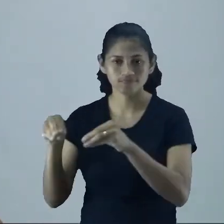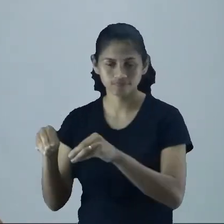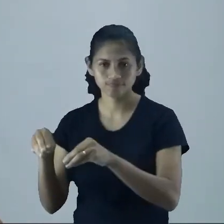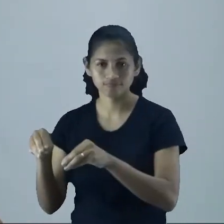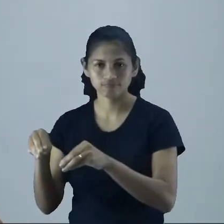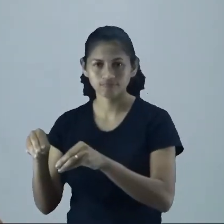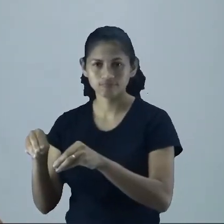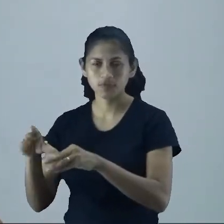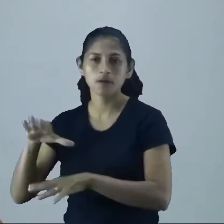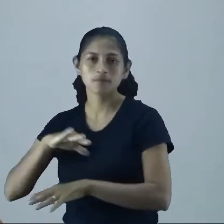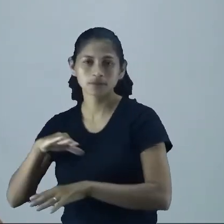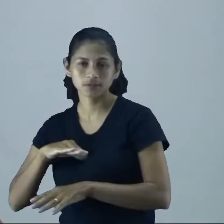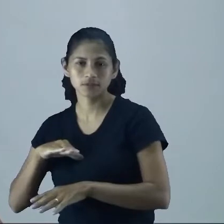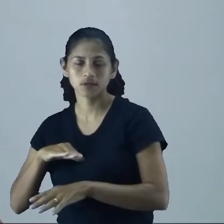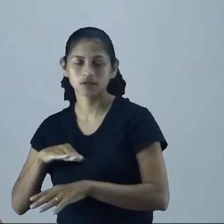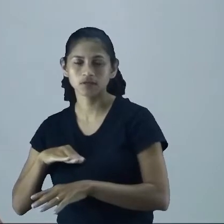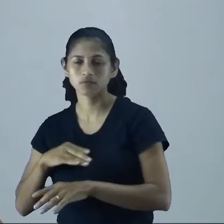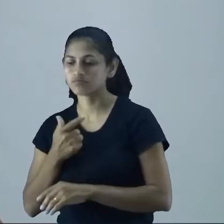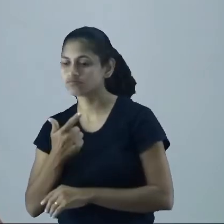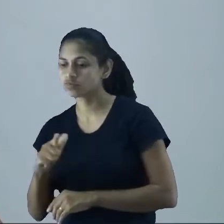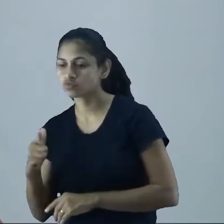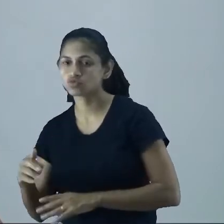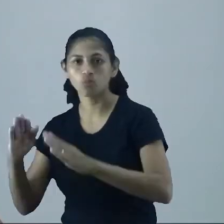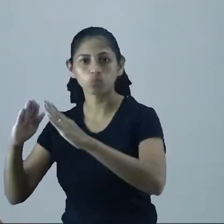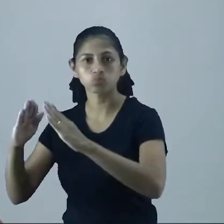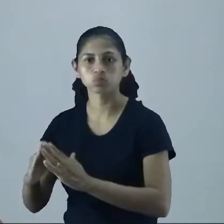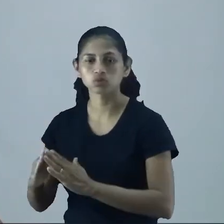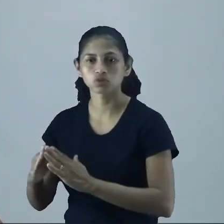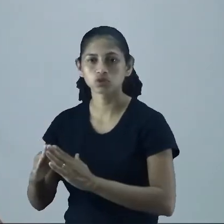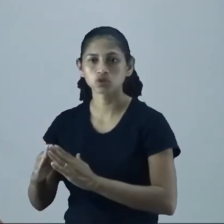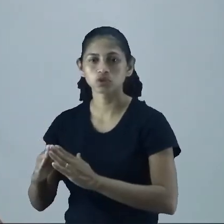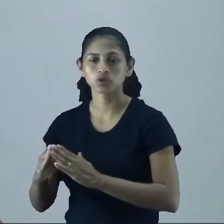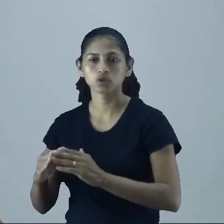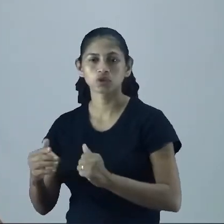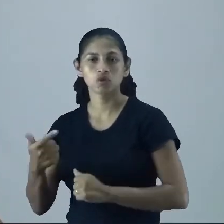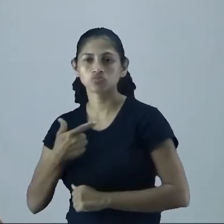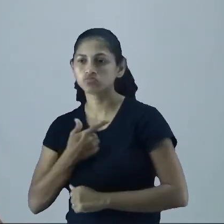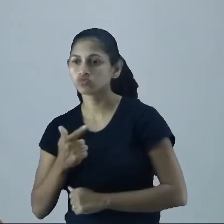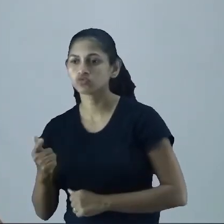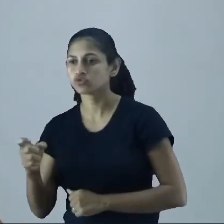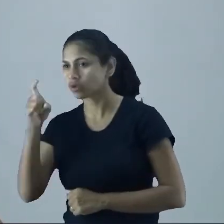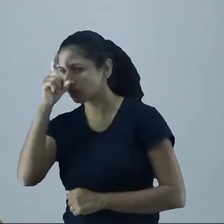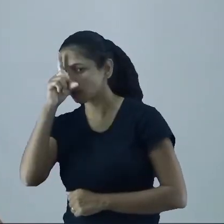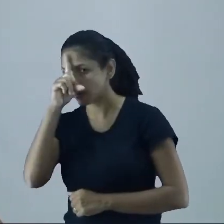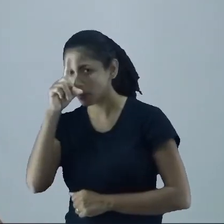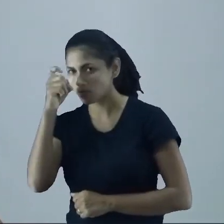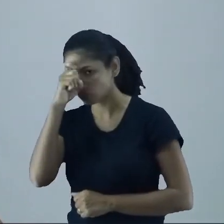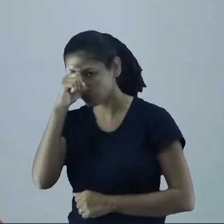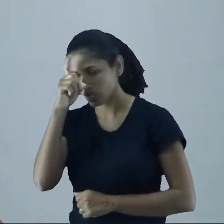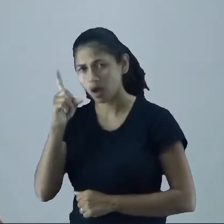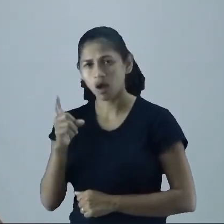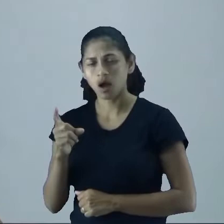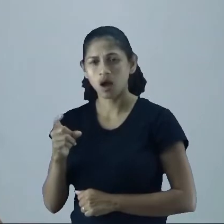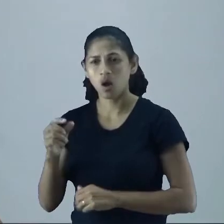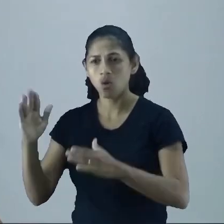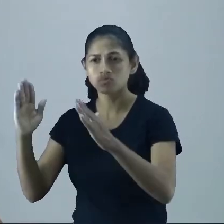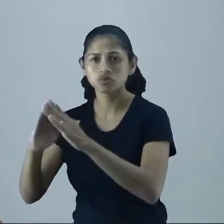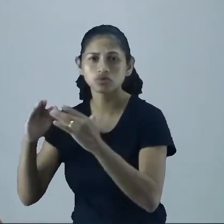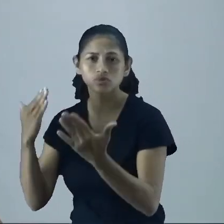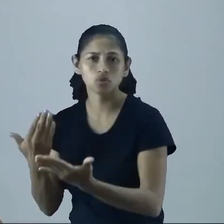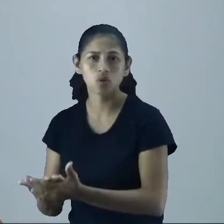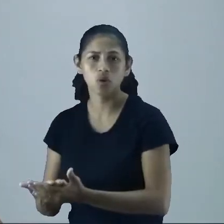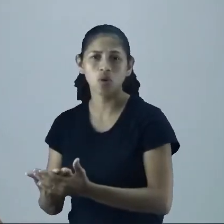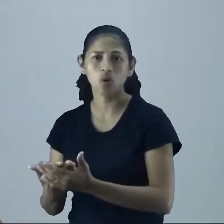estrutura, não tinha moradia para essas pessoas o suficiente, não tinha hospital, escola, que